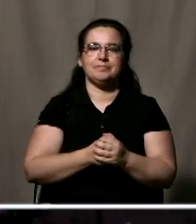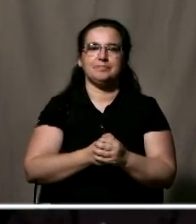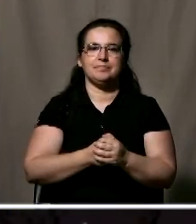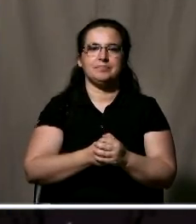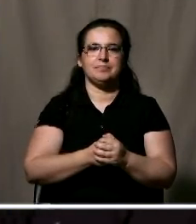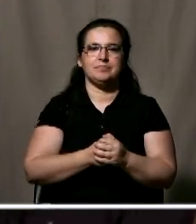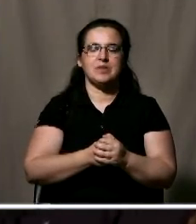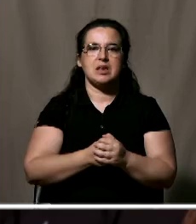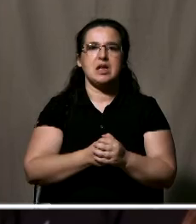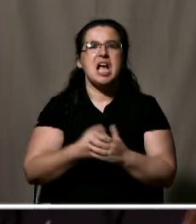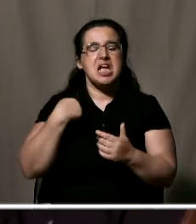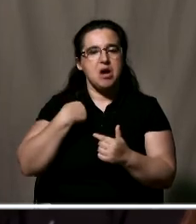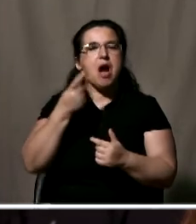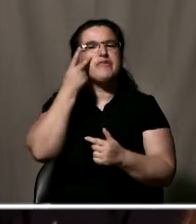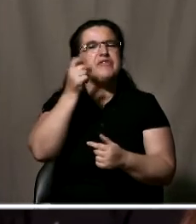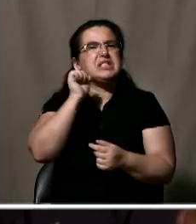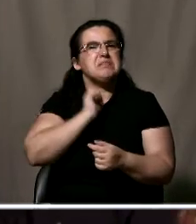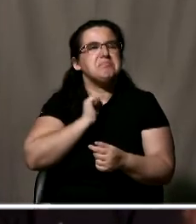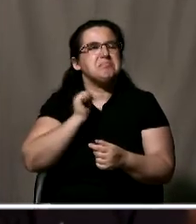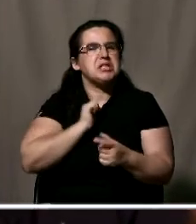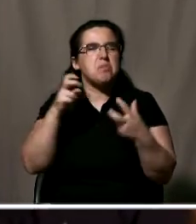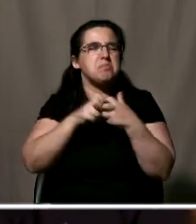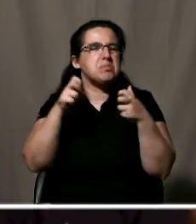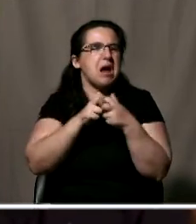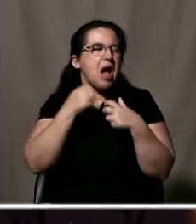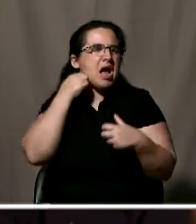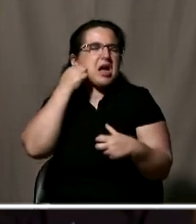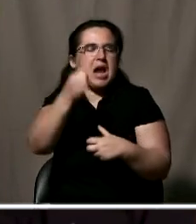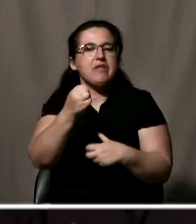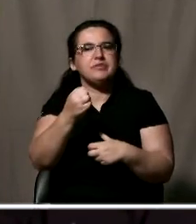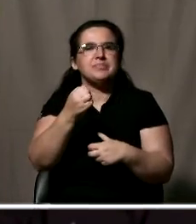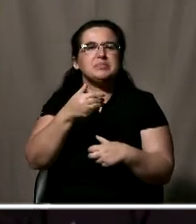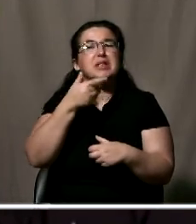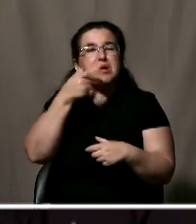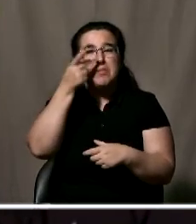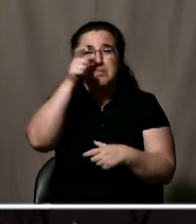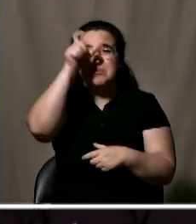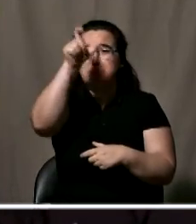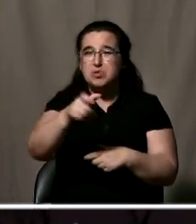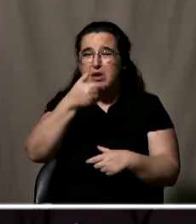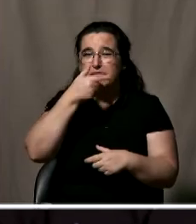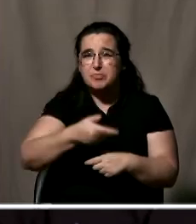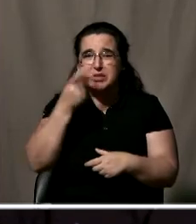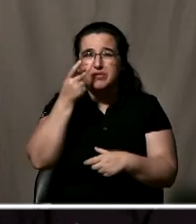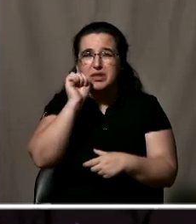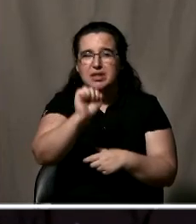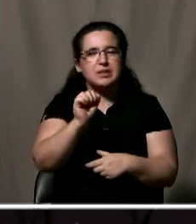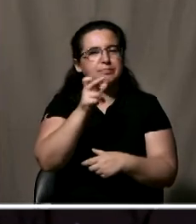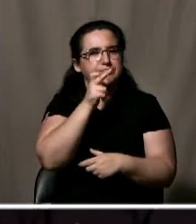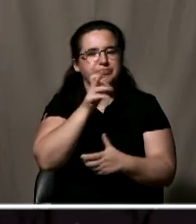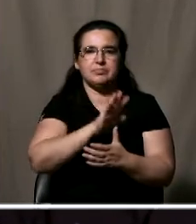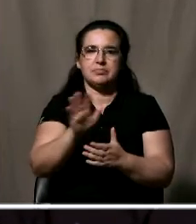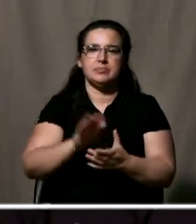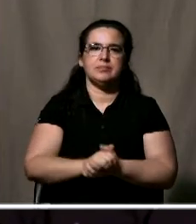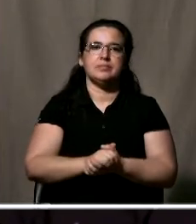tragedy anybody could experience. Eu passei pela pior tragédia que alguma pessoa alguma vez pode experimentar. We were living a wonderful